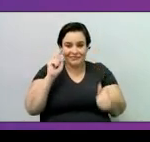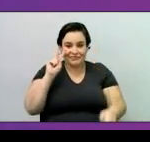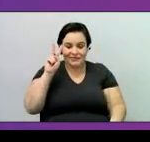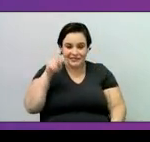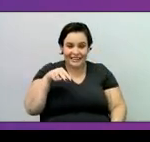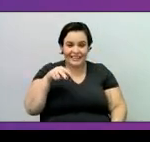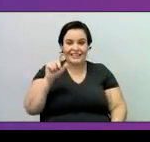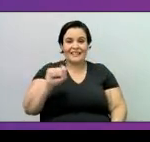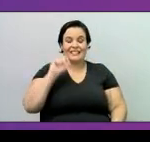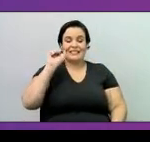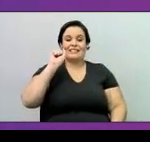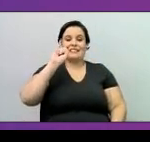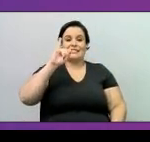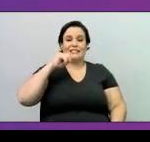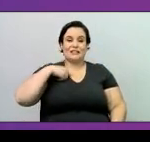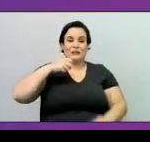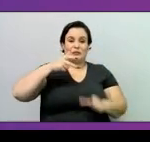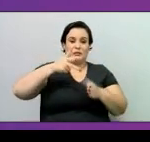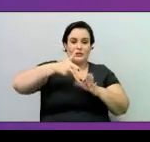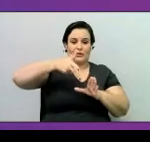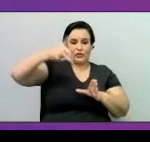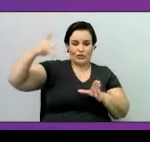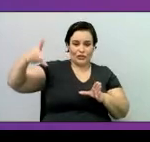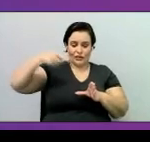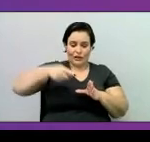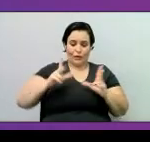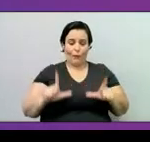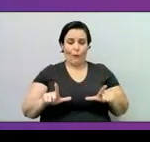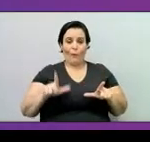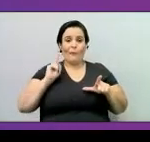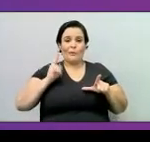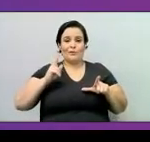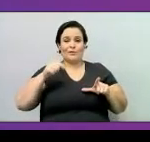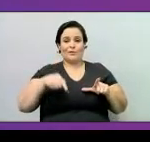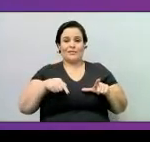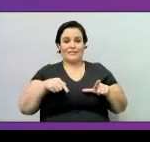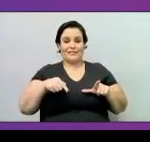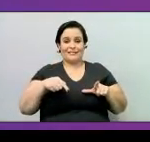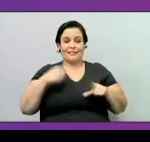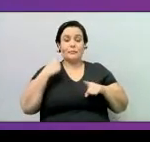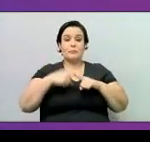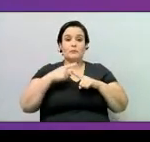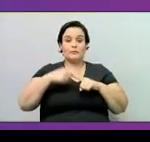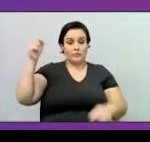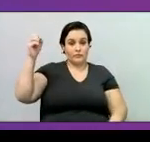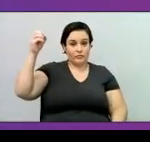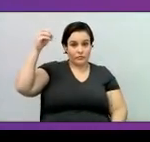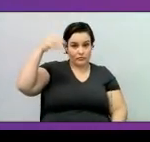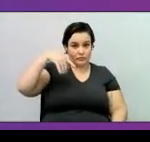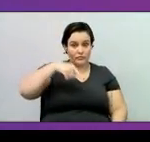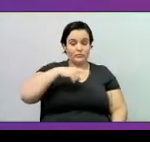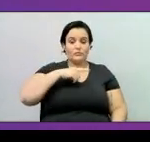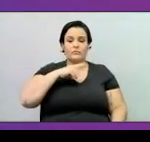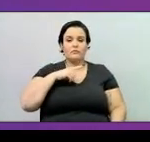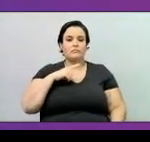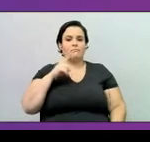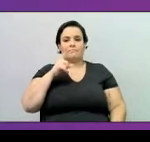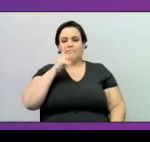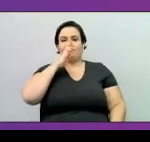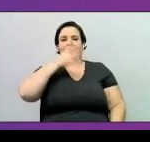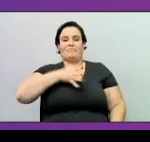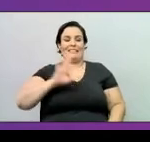eu tirar a câmera do Galo Ela vai estar lá no mesmo lugar porque sempre cheio de luz que entrou na Câmara é o Face que não sofreu nenhuma interferência